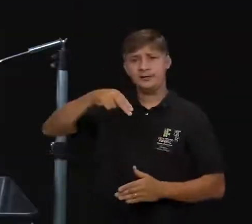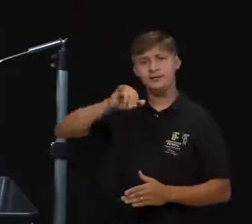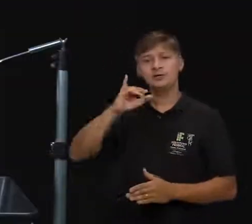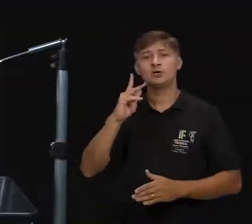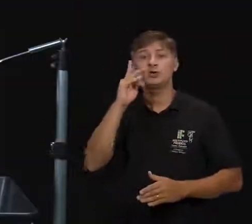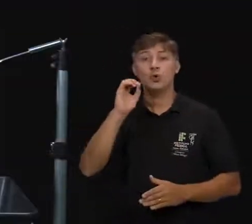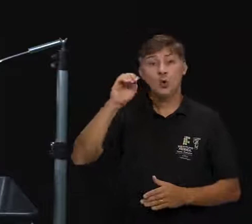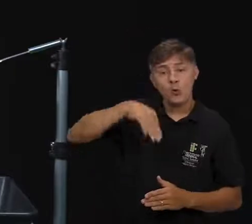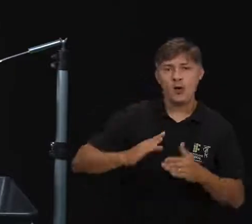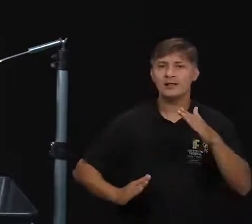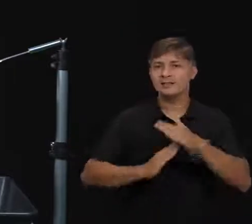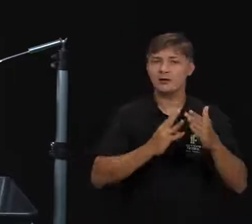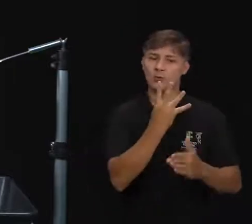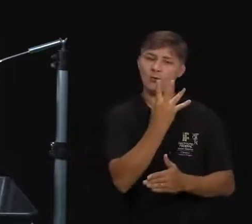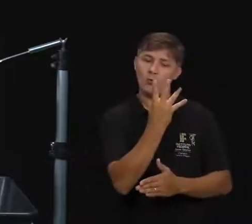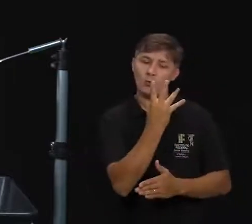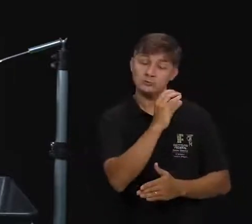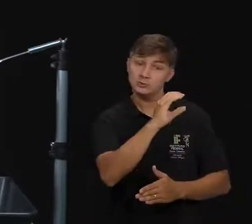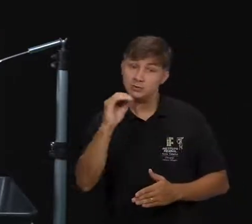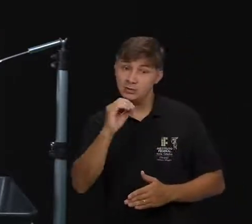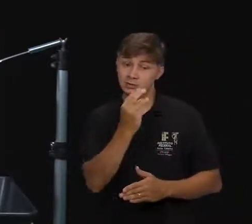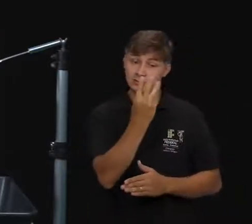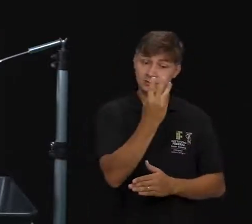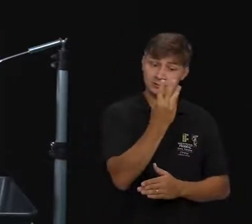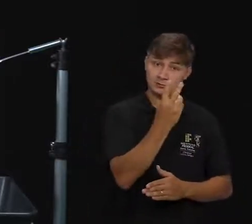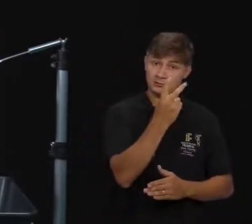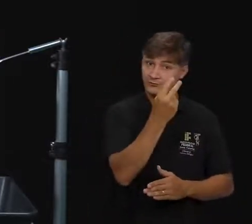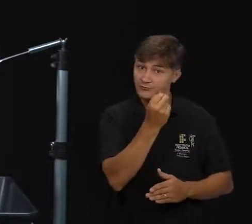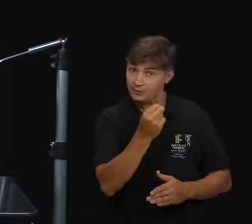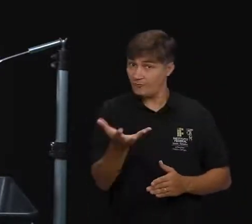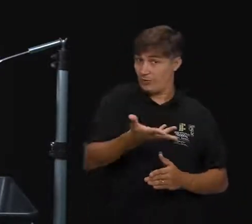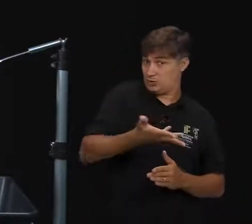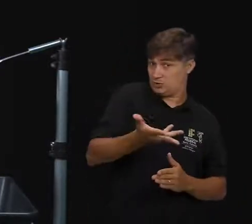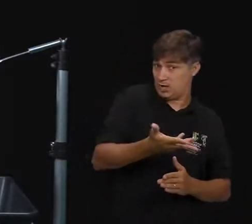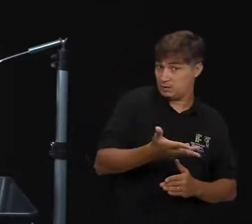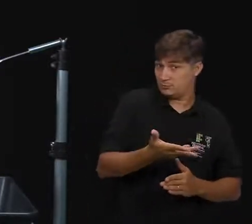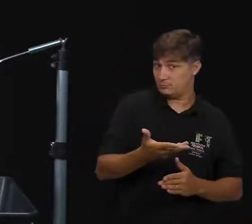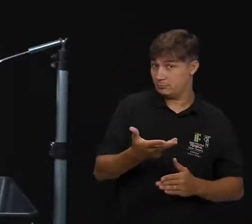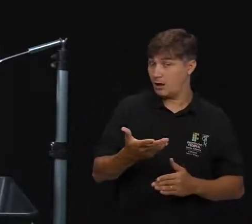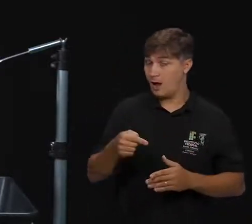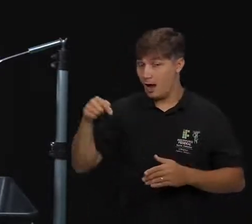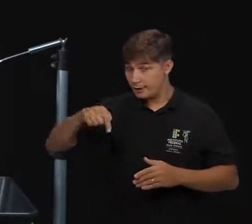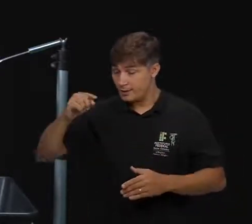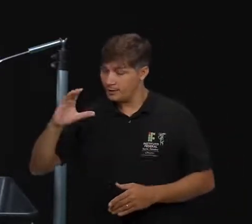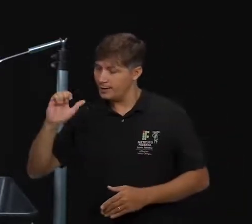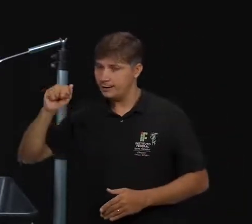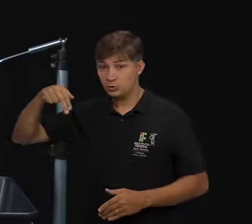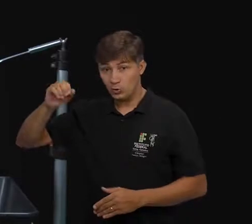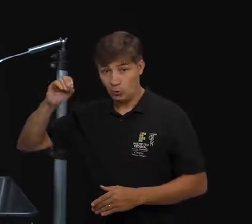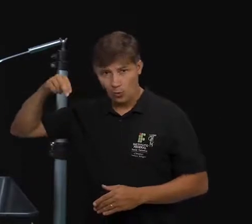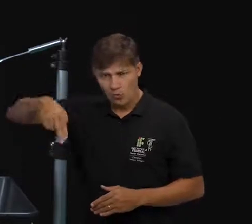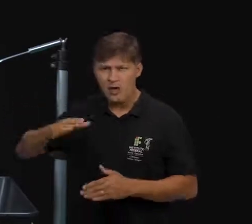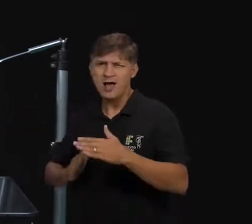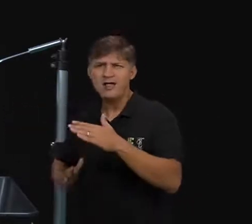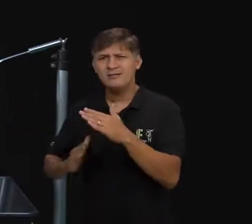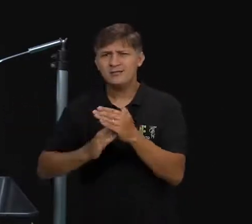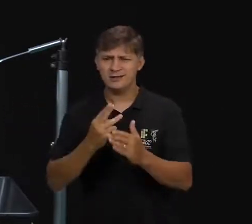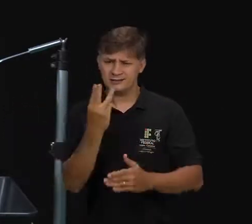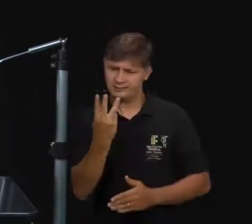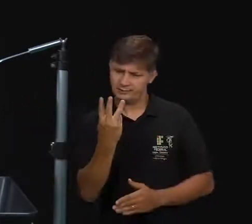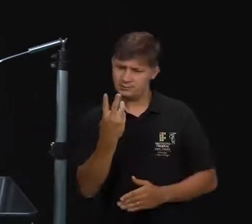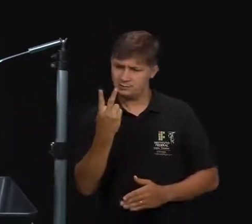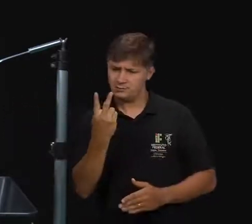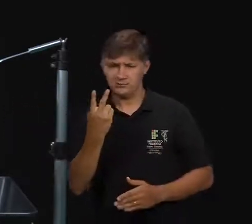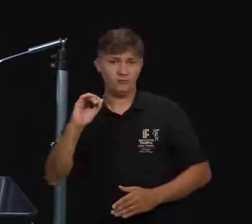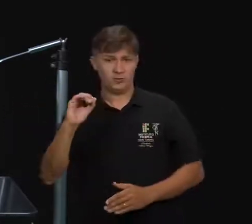câmera. Tem câmera da Nikon que vai a 400, 320 de obturador ou de velocidade. Aqui com a Canon eu vou conseguir no